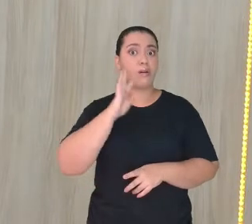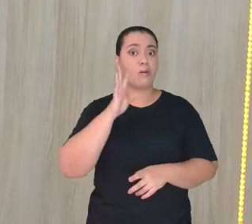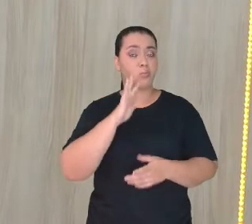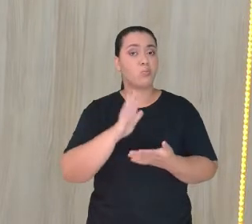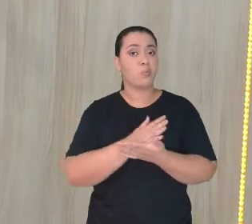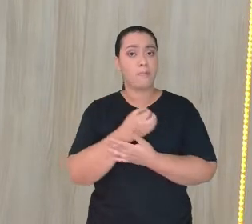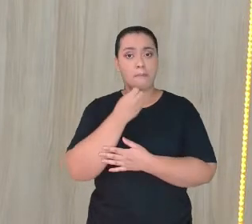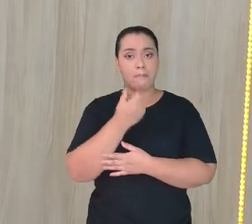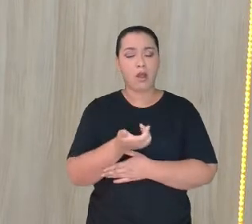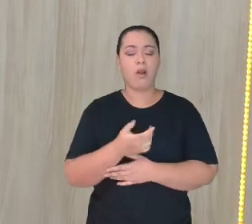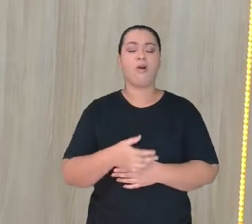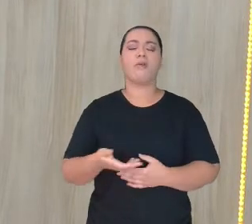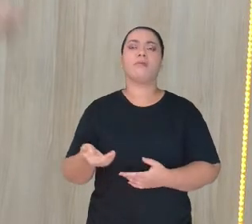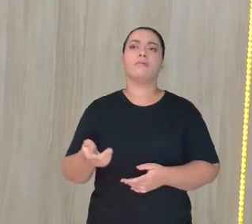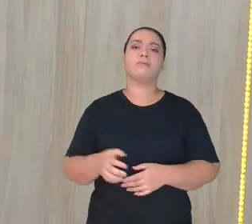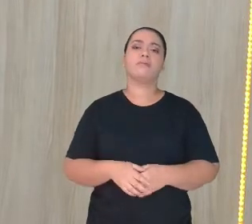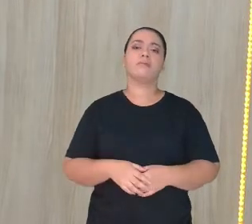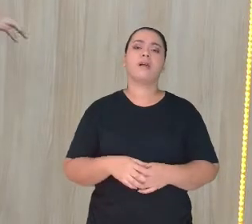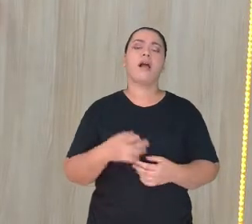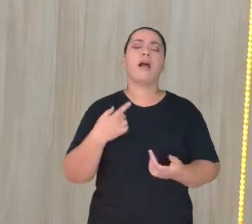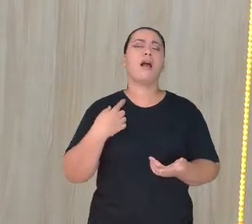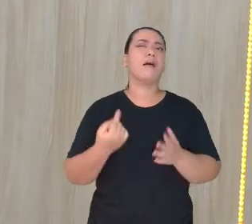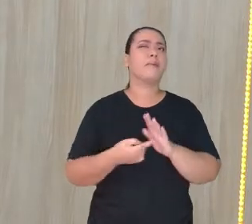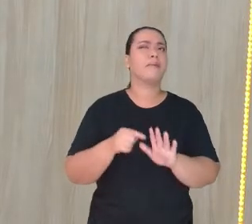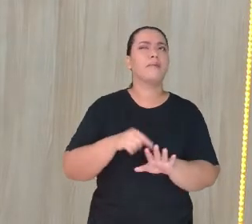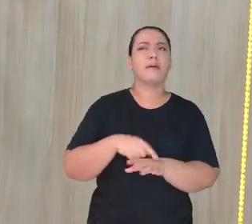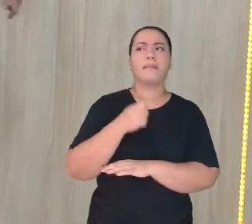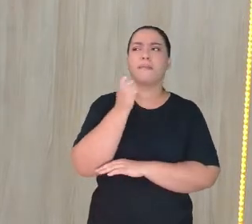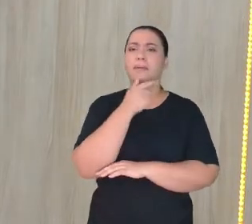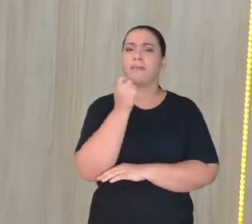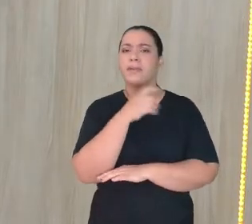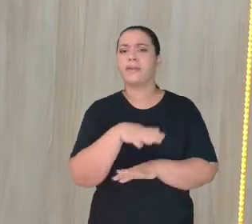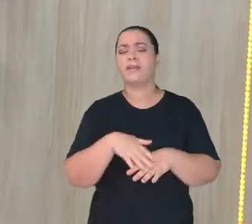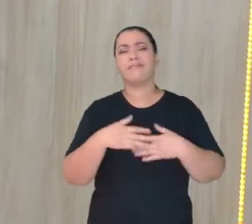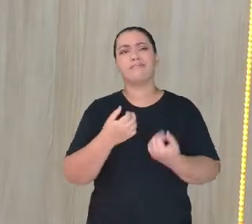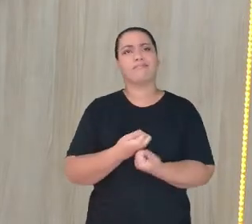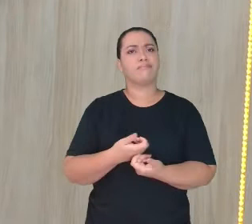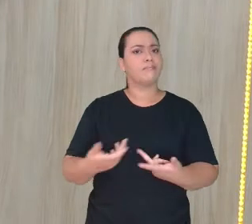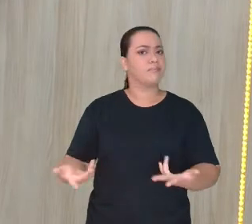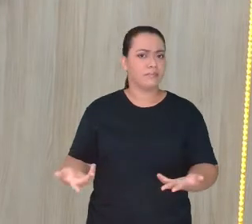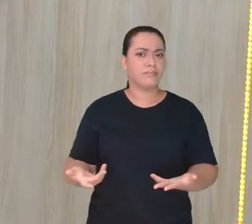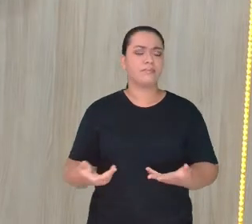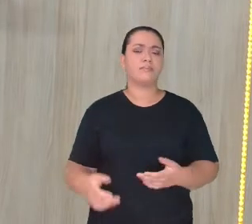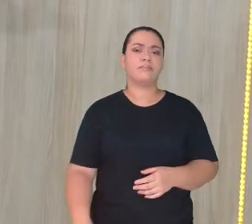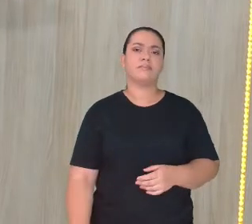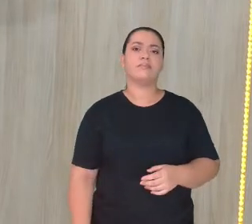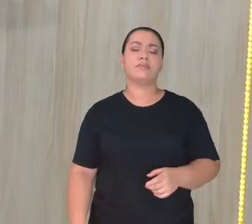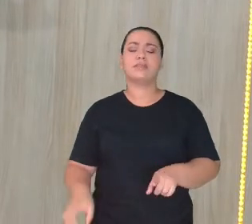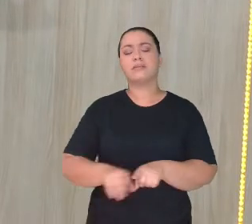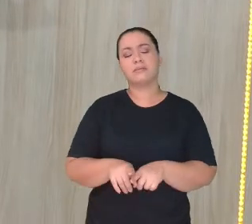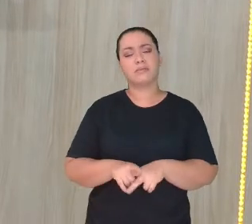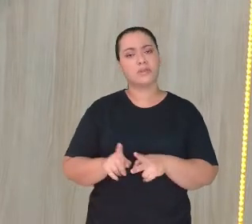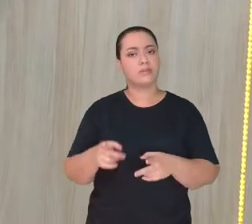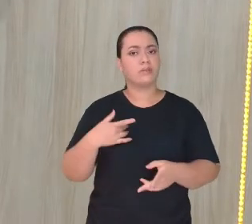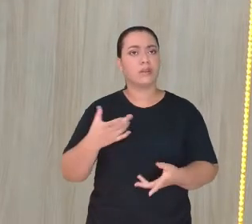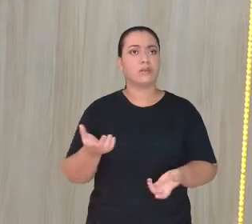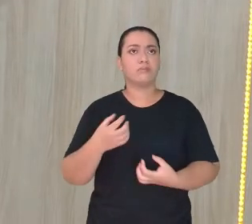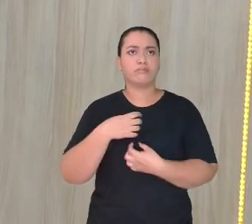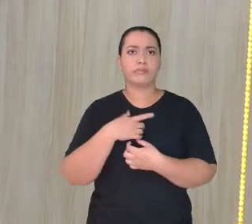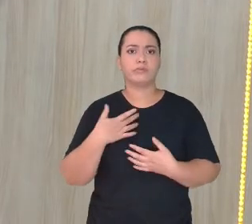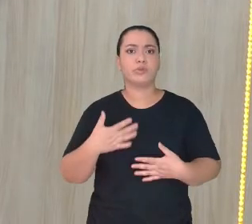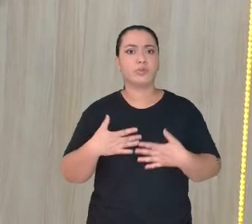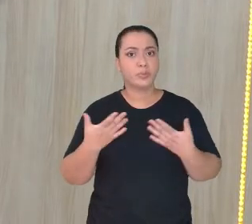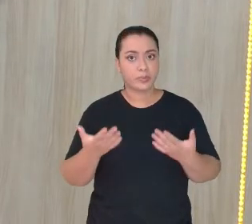que fazem um trocadilho, que fazem uma piadinha, que causam uma surpresa. Então, eu quero